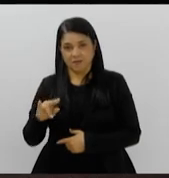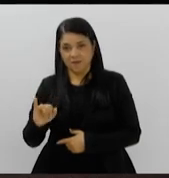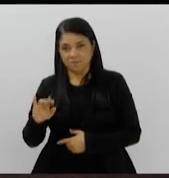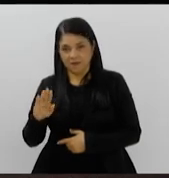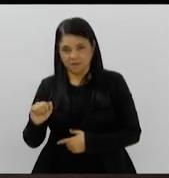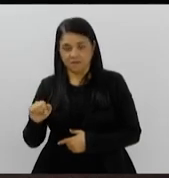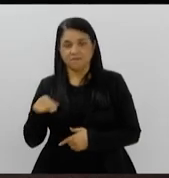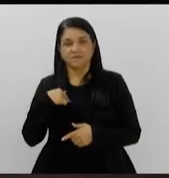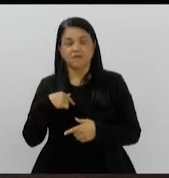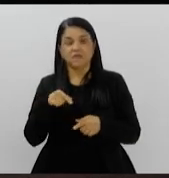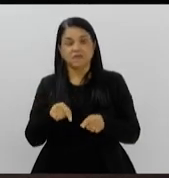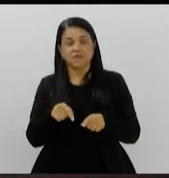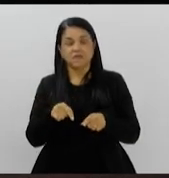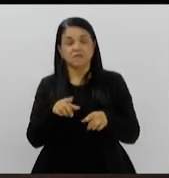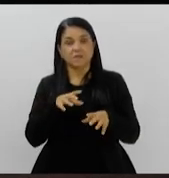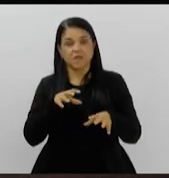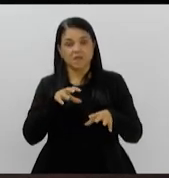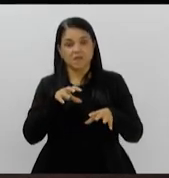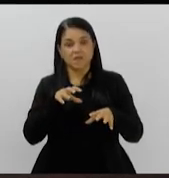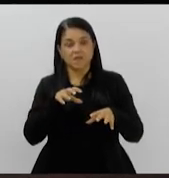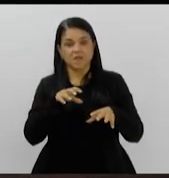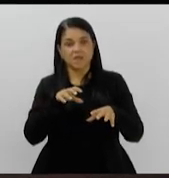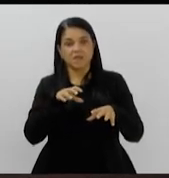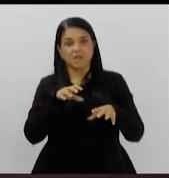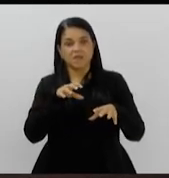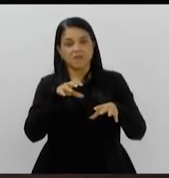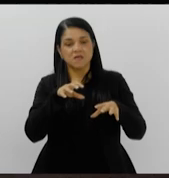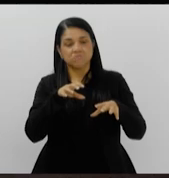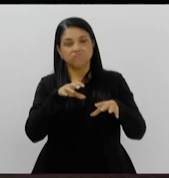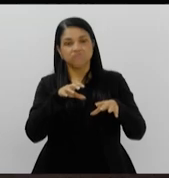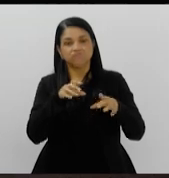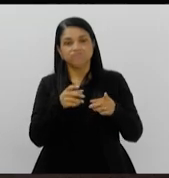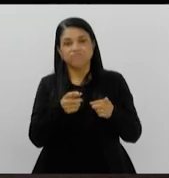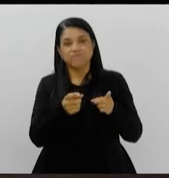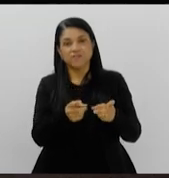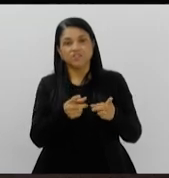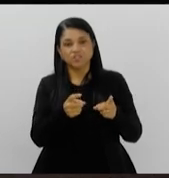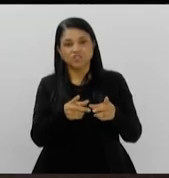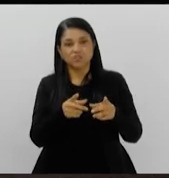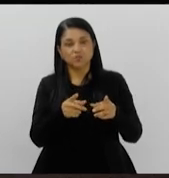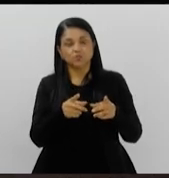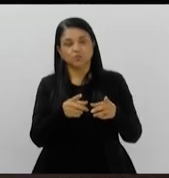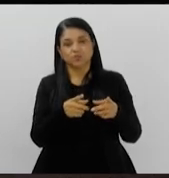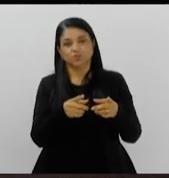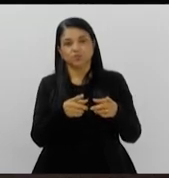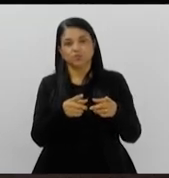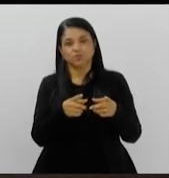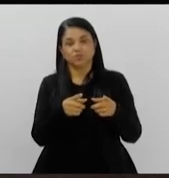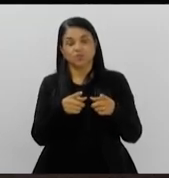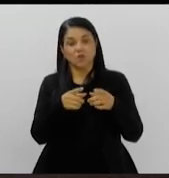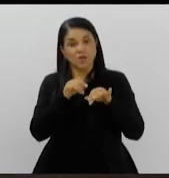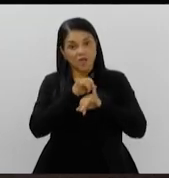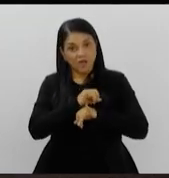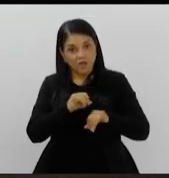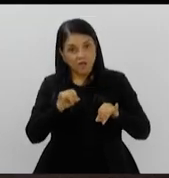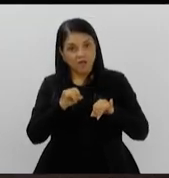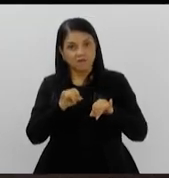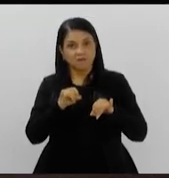desapropriação. Que foi, desapropriação essa, ato declarado